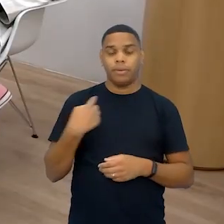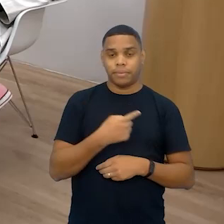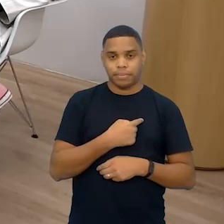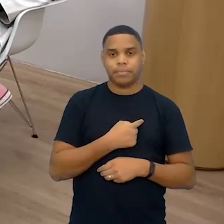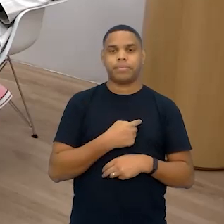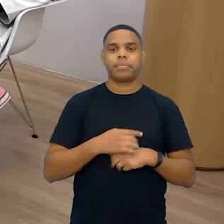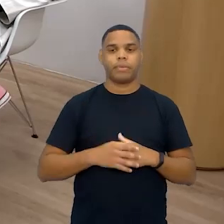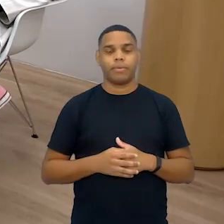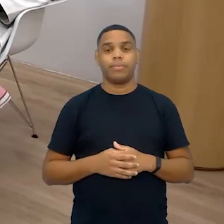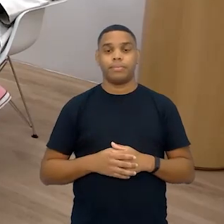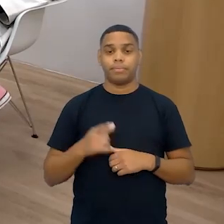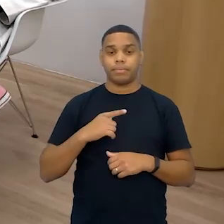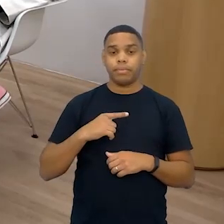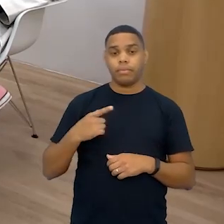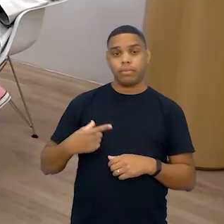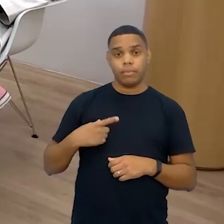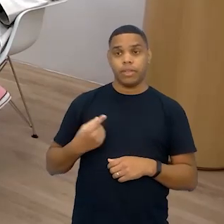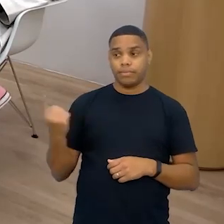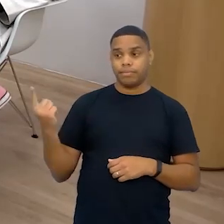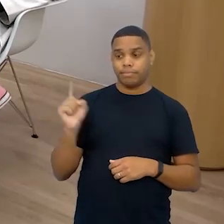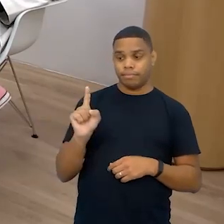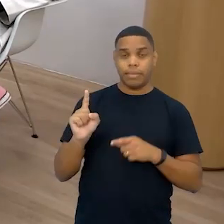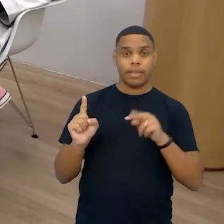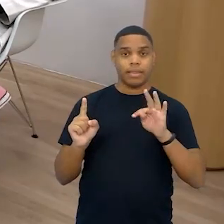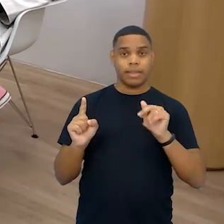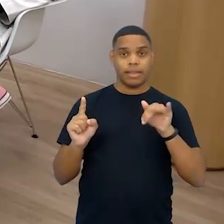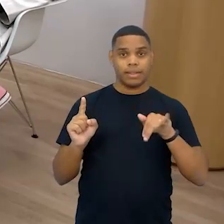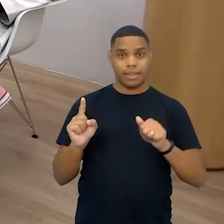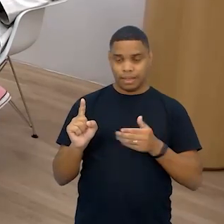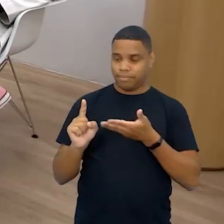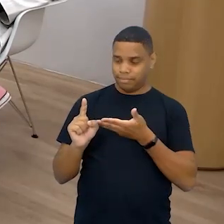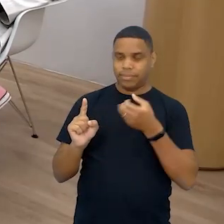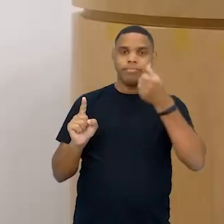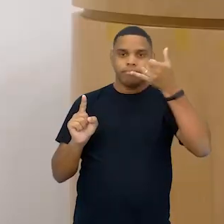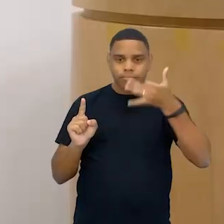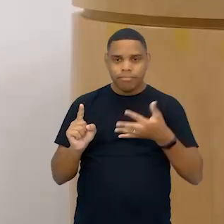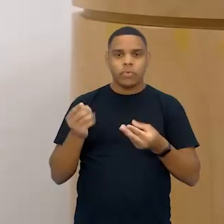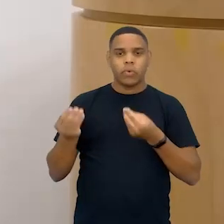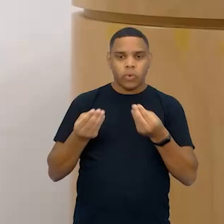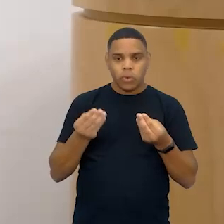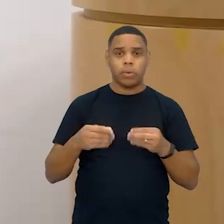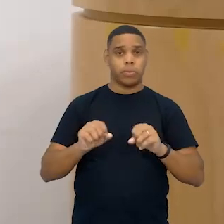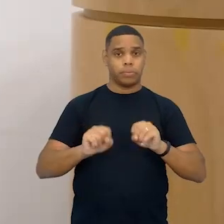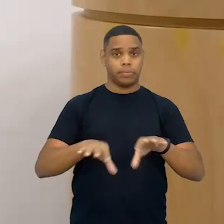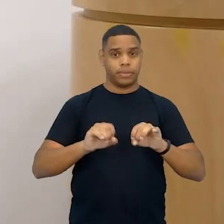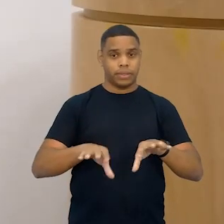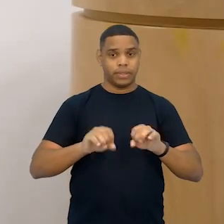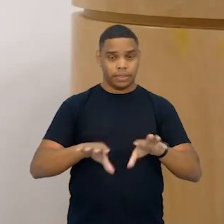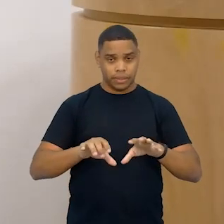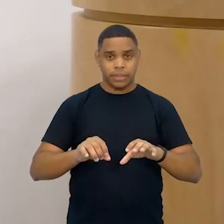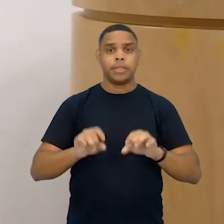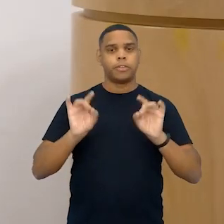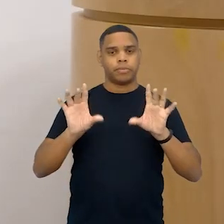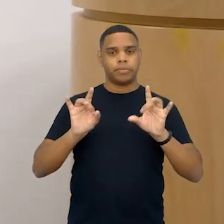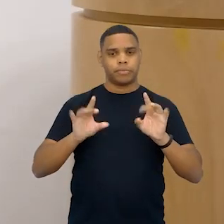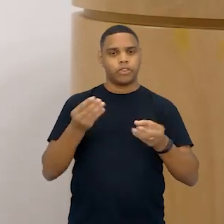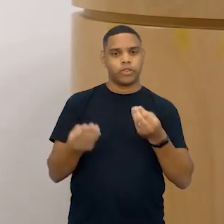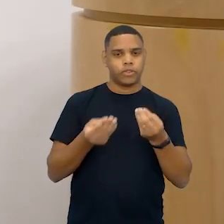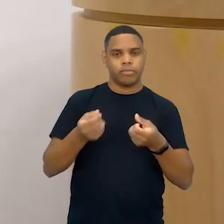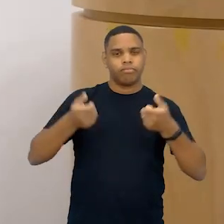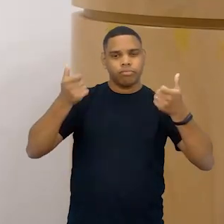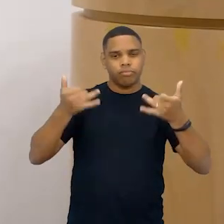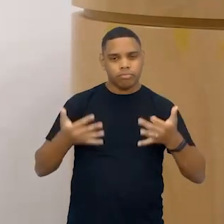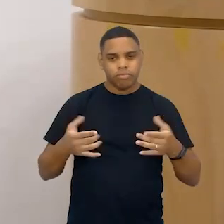contando aí com a presença da Tânia, que vai trazer um pouco as perspectivas da educação